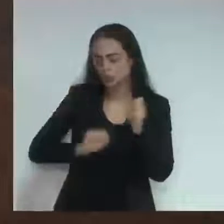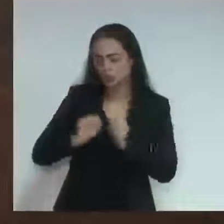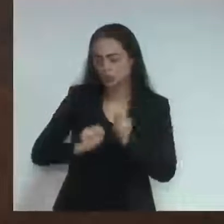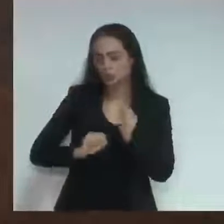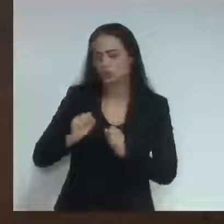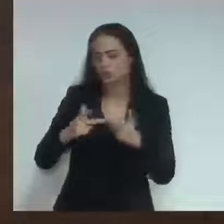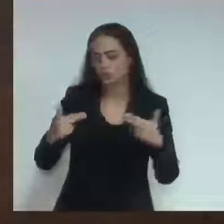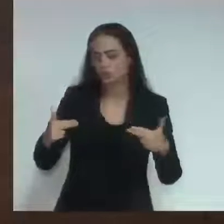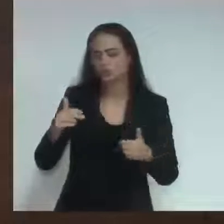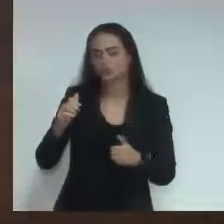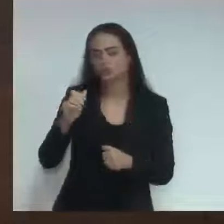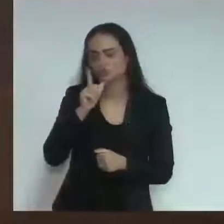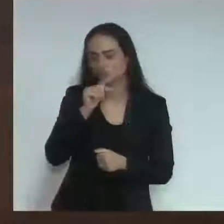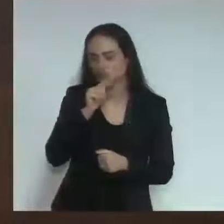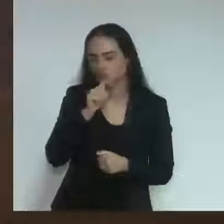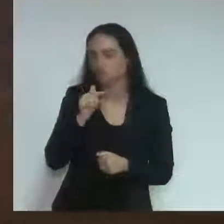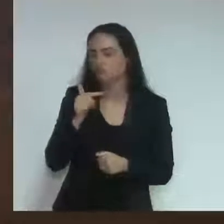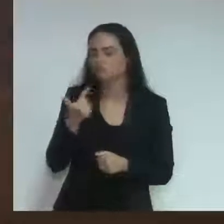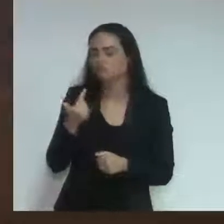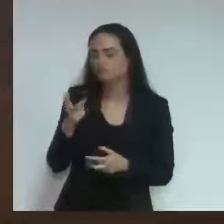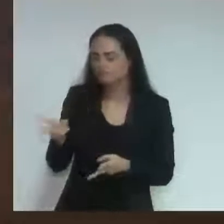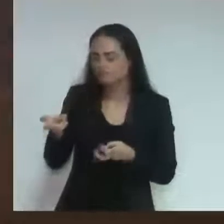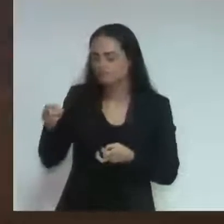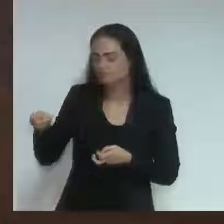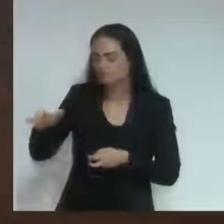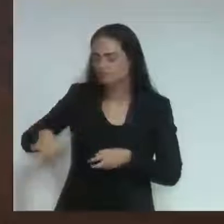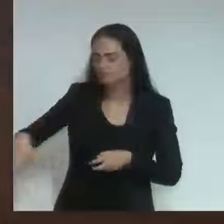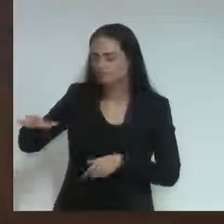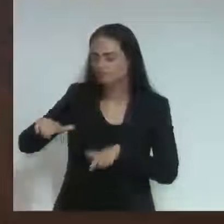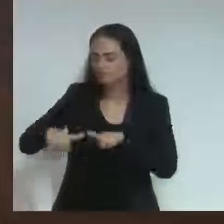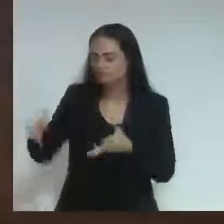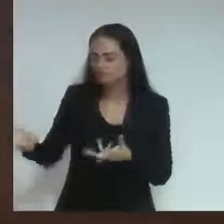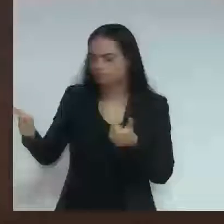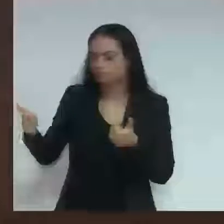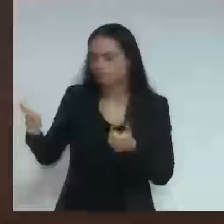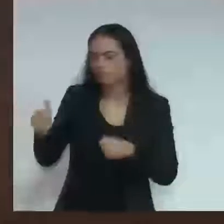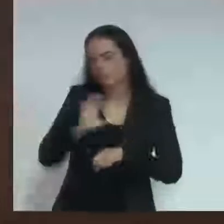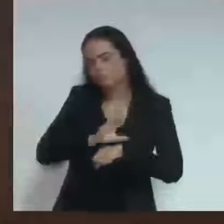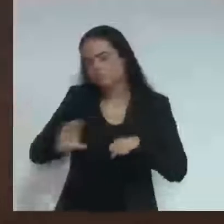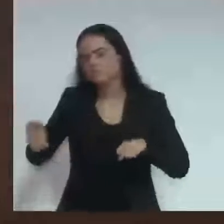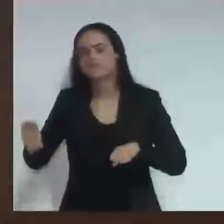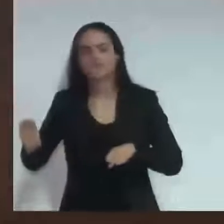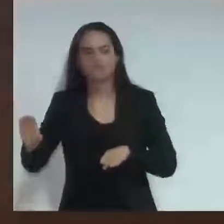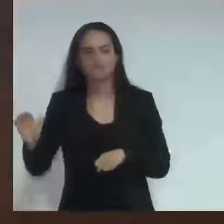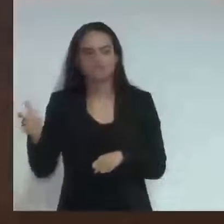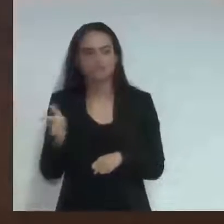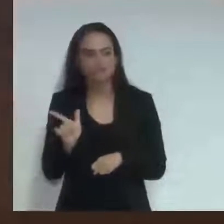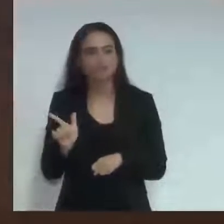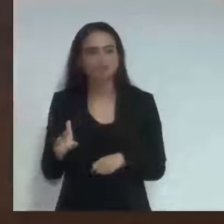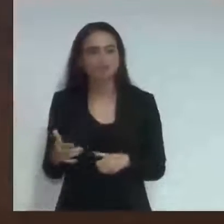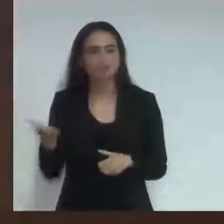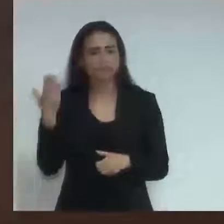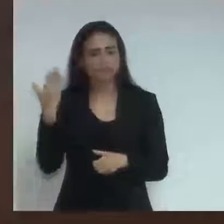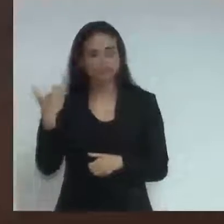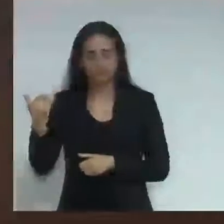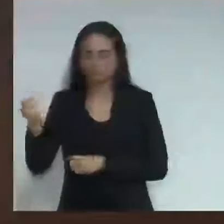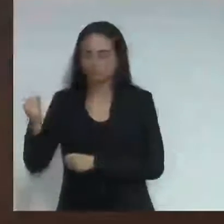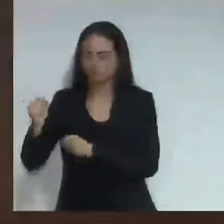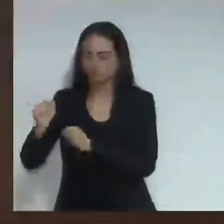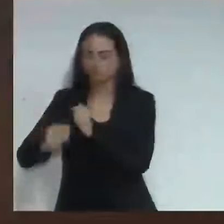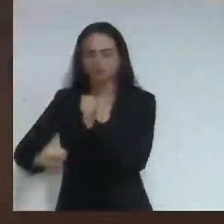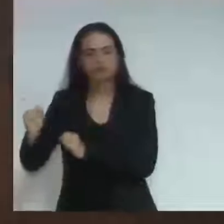repassaria para Vinhedo como repassou. Então fizemos sim, uma obra que custou 10,5 milhões, alguma coisa assim, que hoje talvez não se